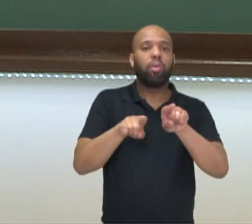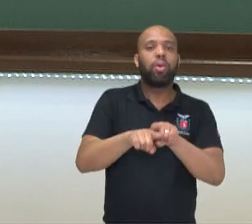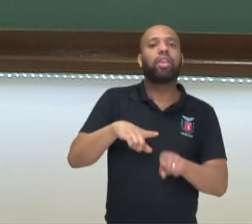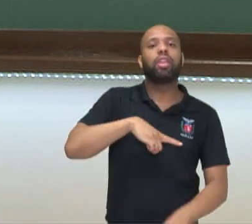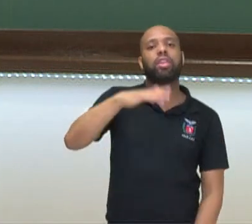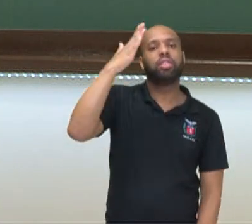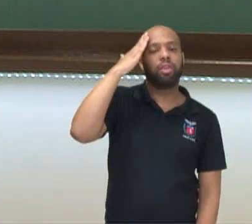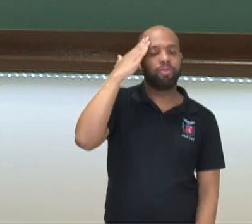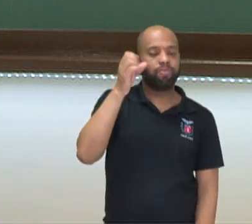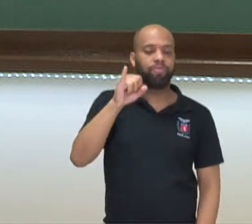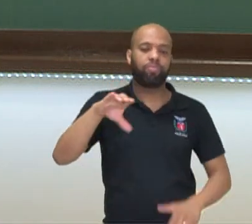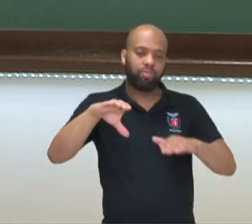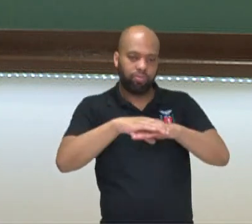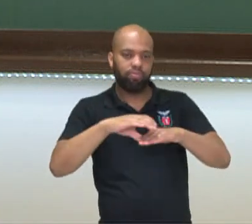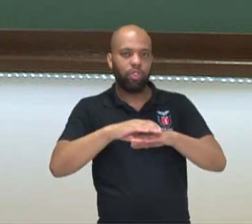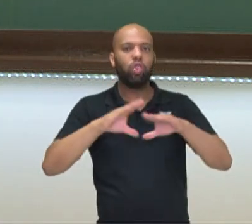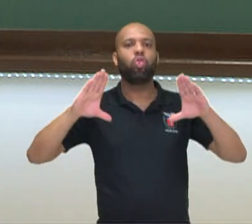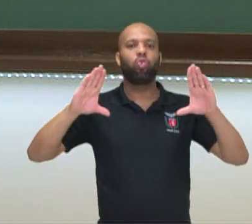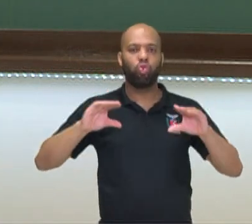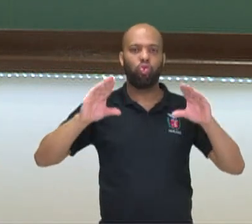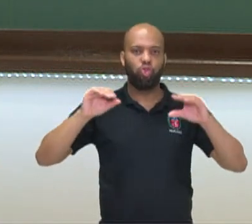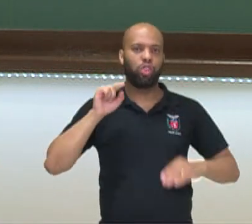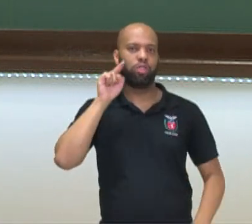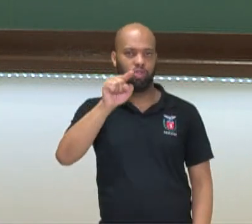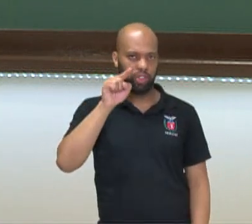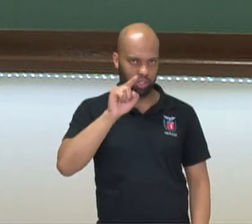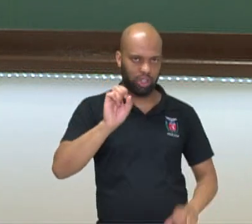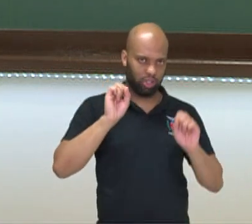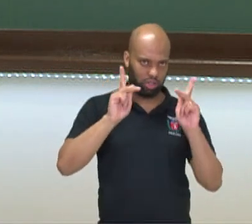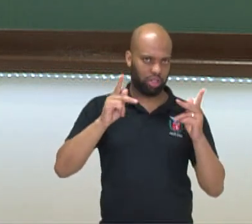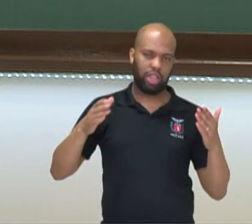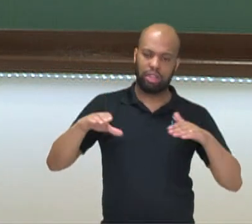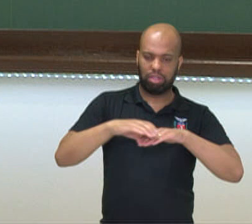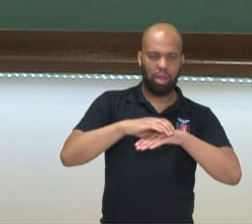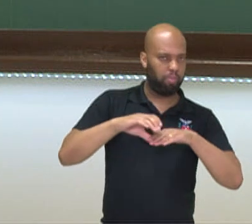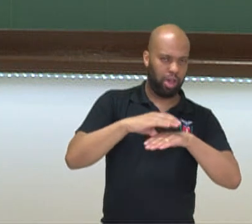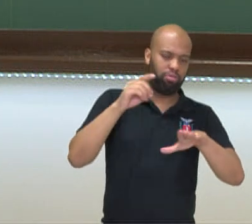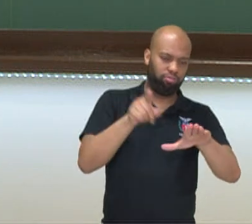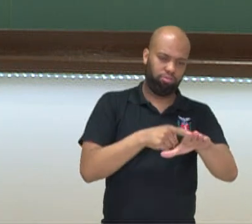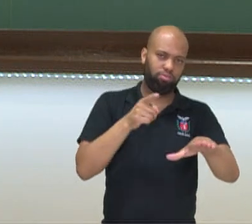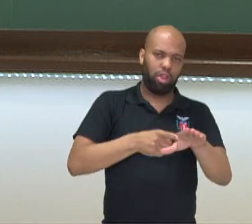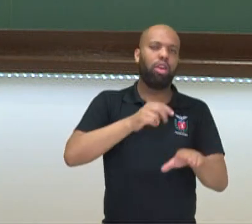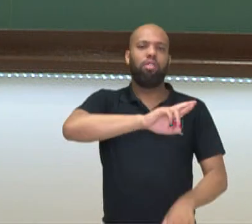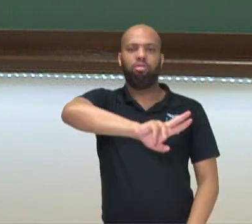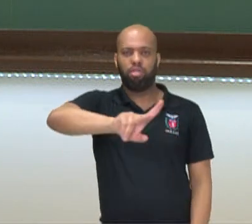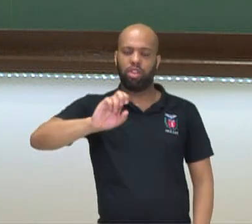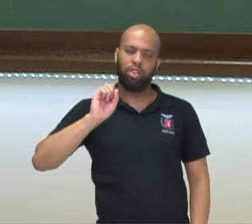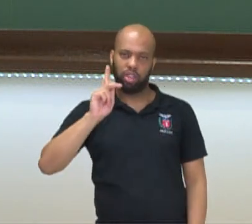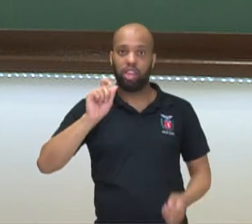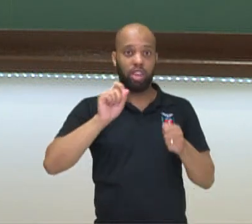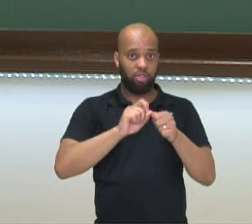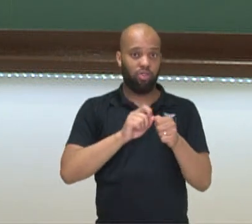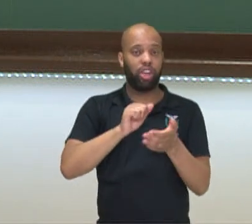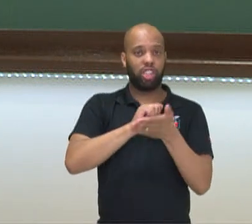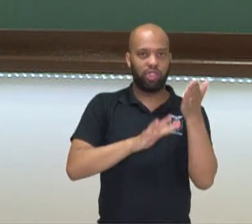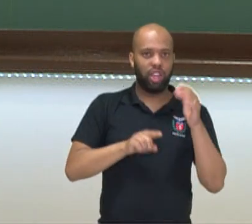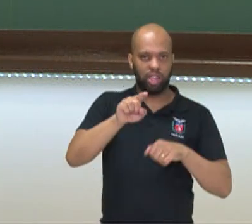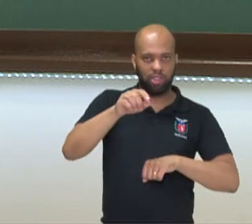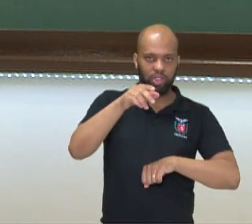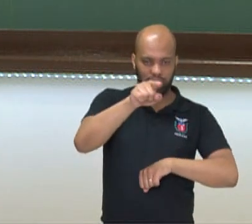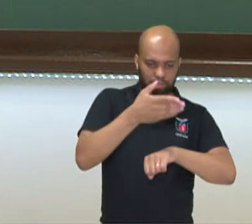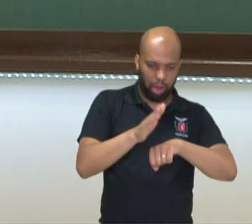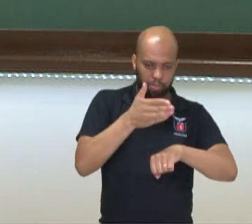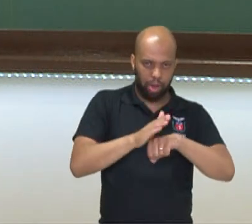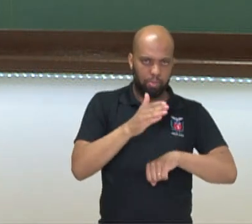noção se aquele sapato vai ficar confortável em você. Aquele calçado, chinelo, enfim. Beleza? Capricha nessa atividade de mão na massa. Quero ver